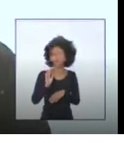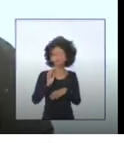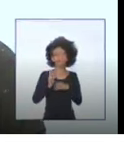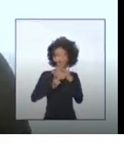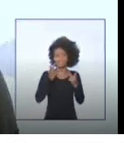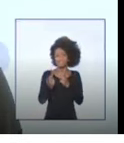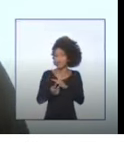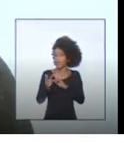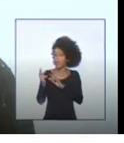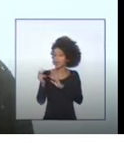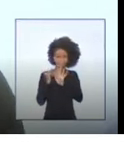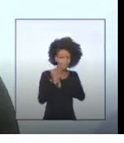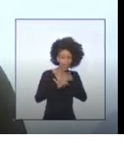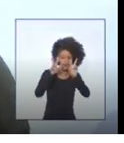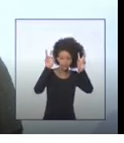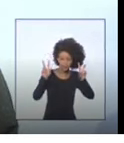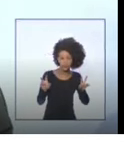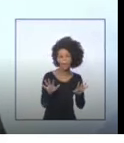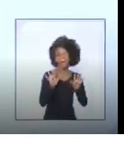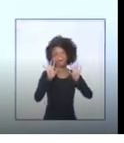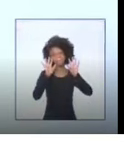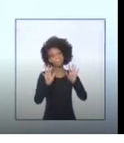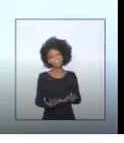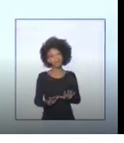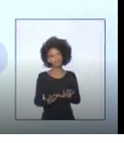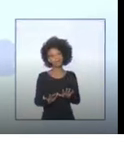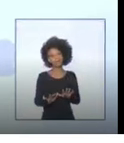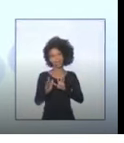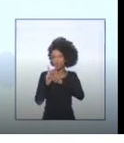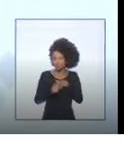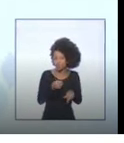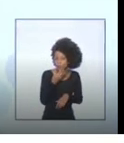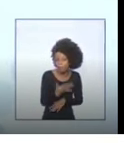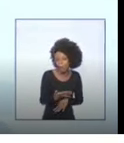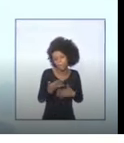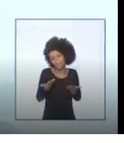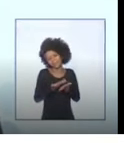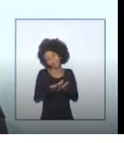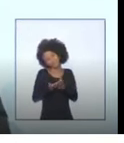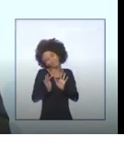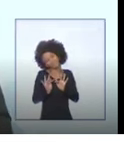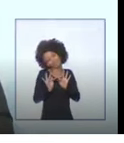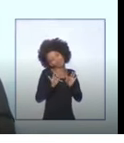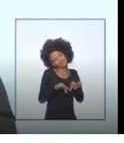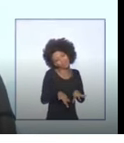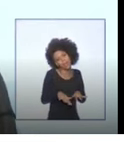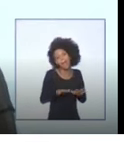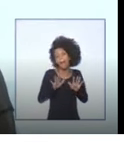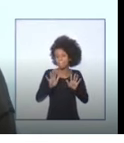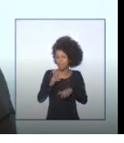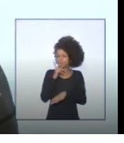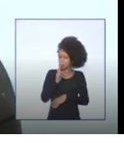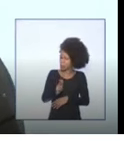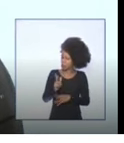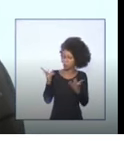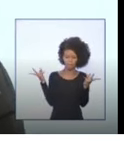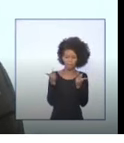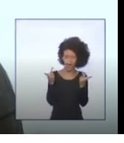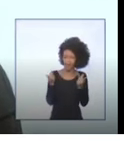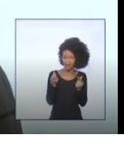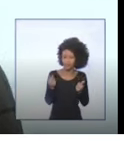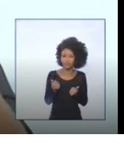bem bacanas, mas como tudo é bom, a nossa aula está infelizmente chegando no fim, mas eu acho que ela foi incrível, porque